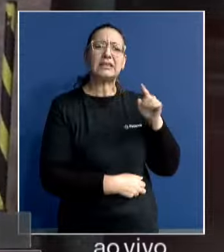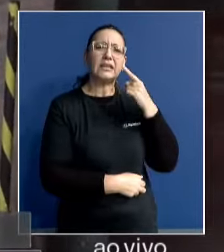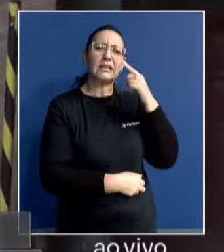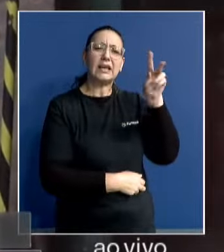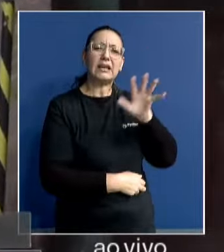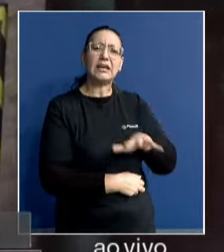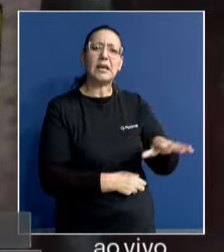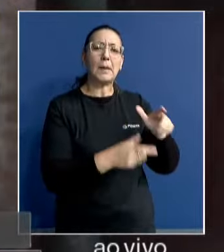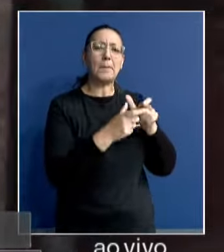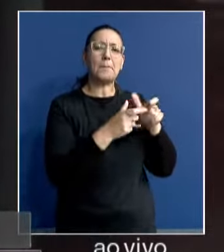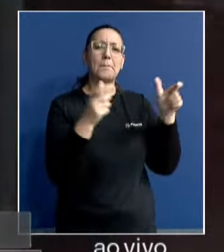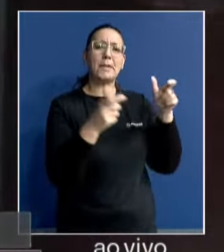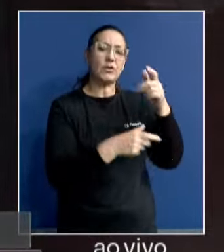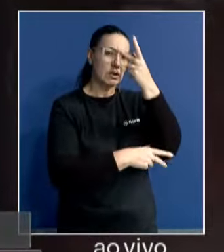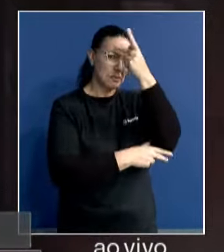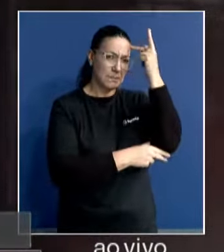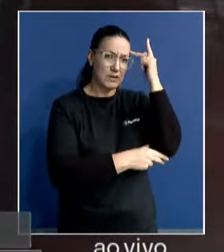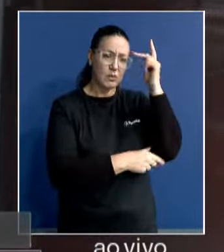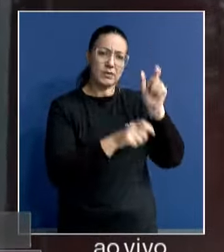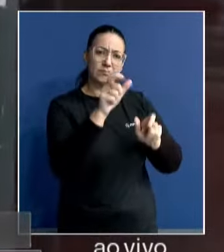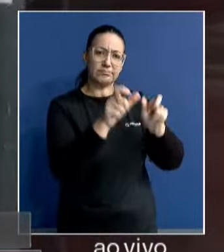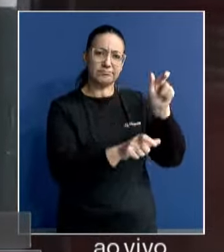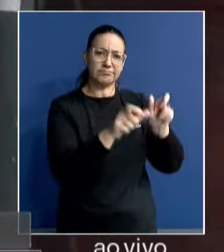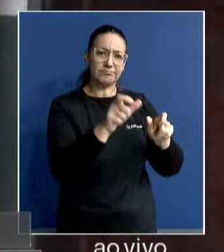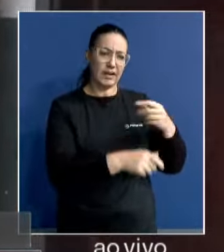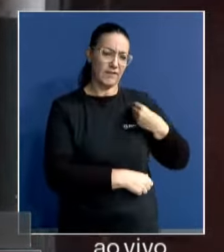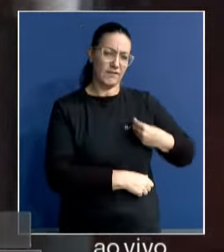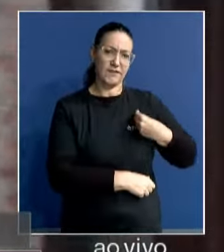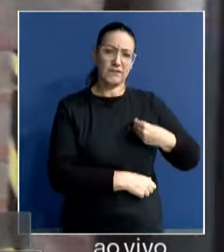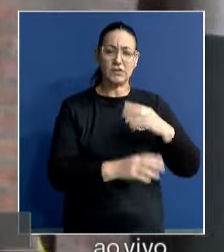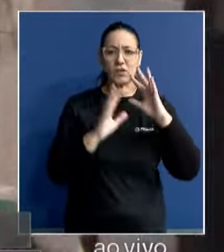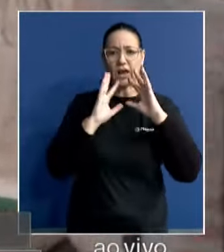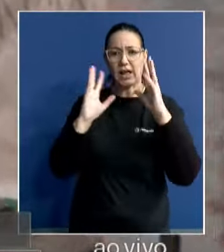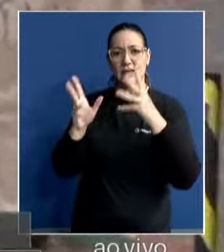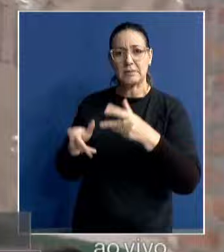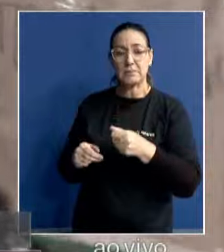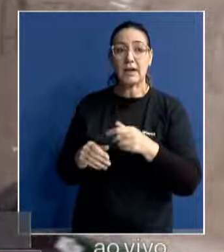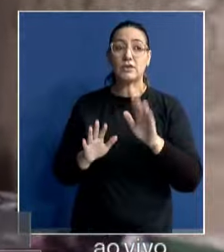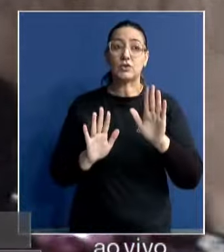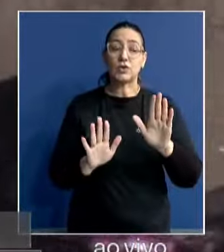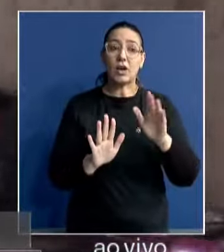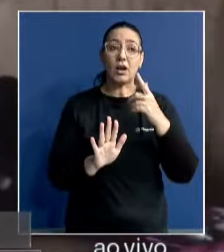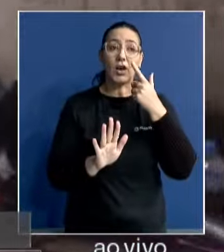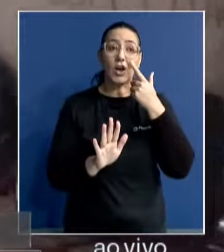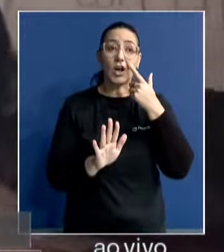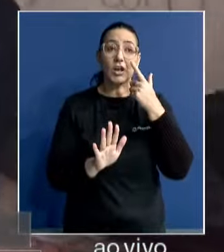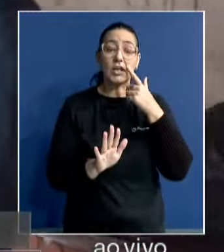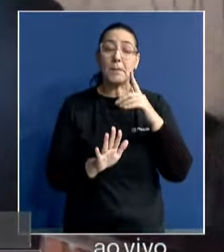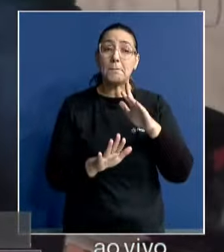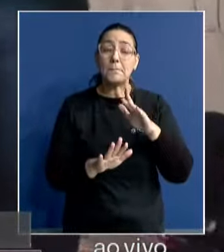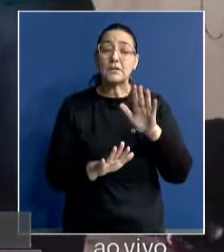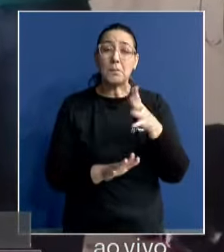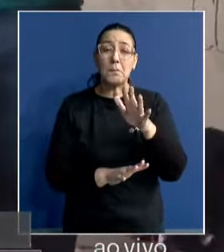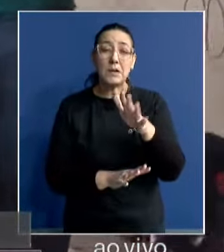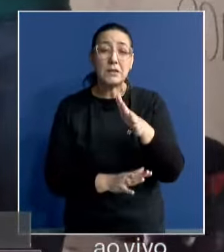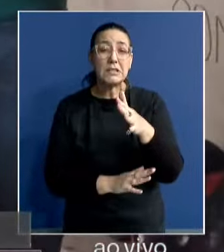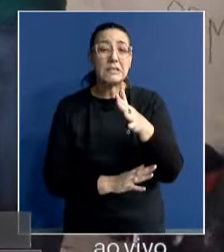a maioria das pessoas nos abrigos. Aqui a gente também tem animais, só corrigindo uma informação, Mota, são cerca de